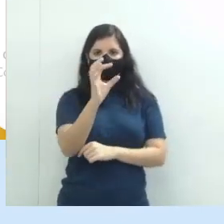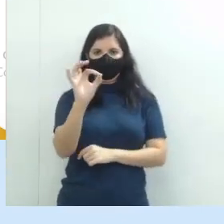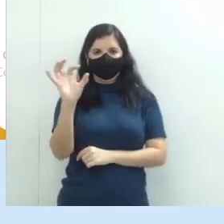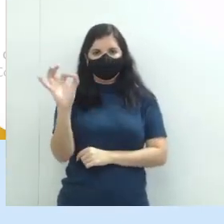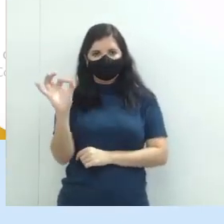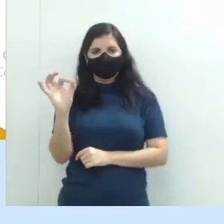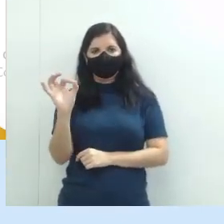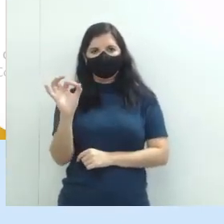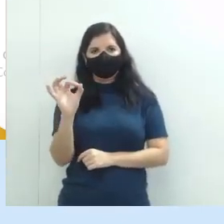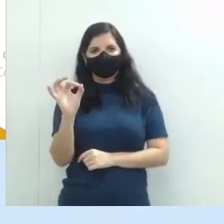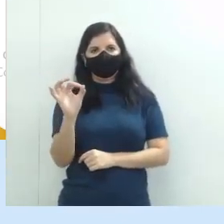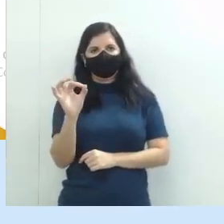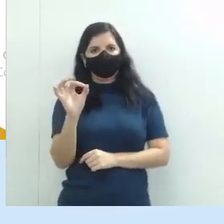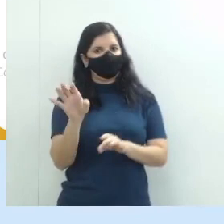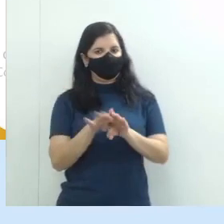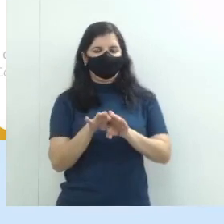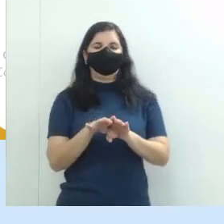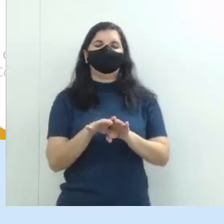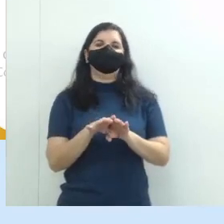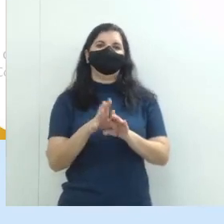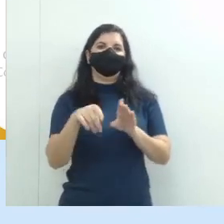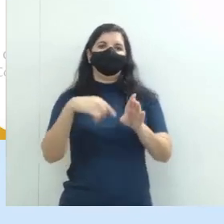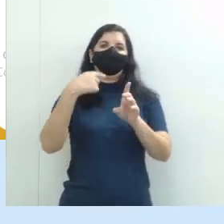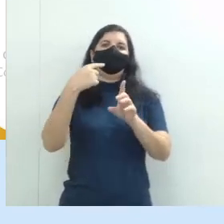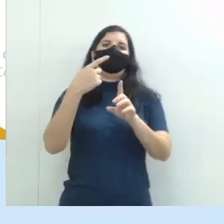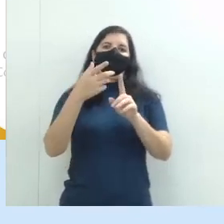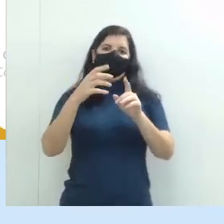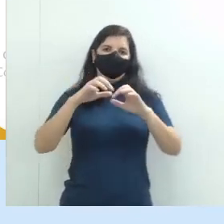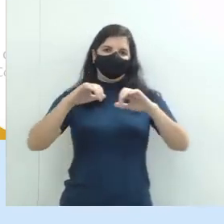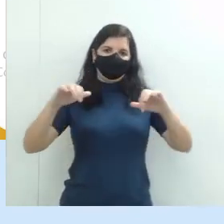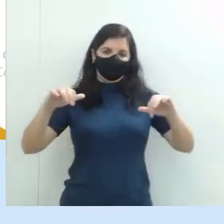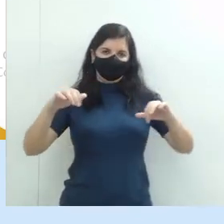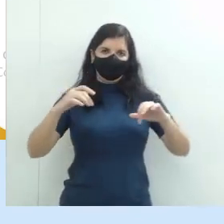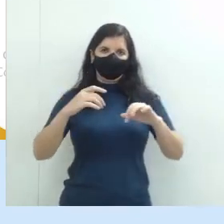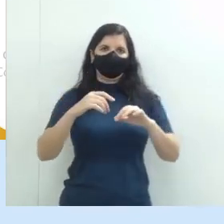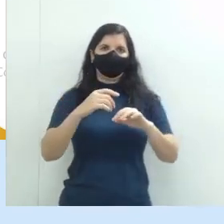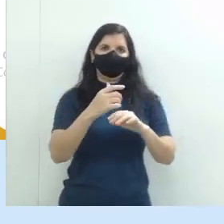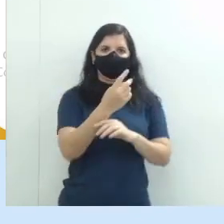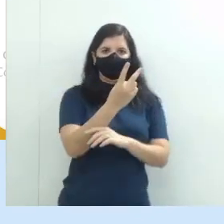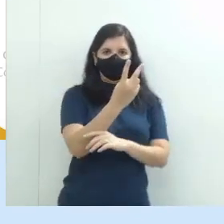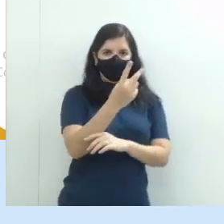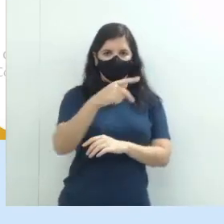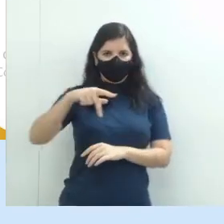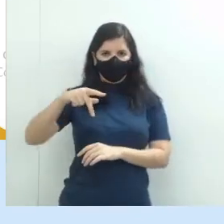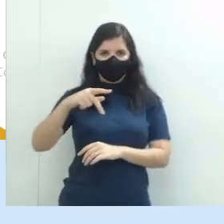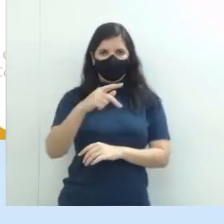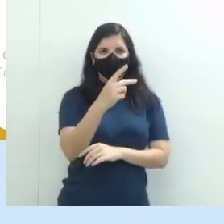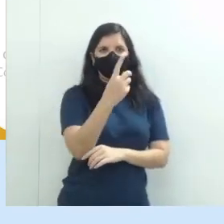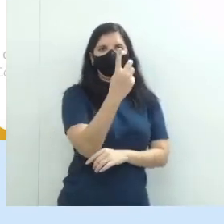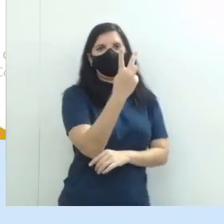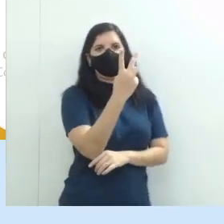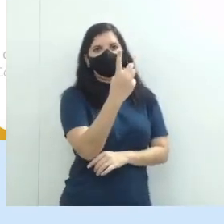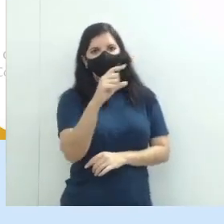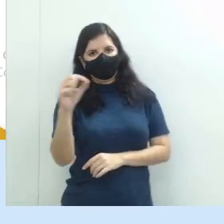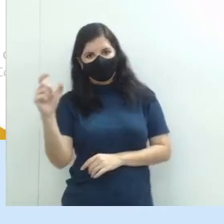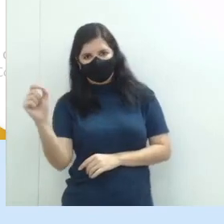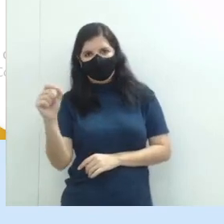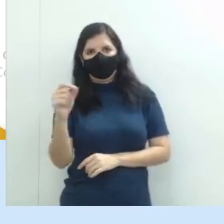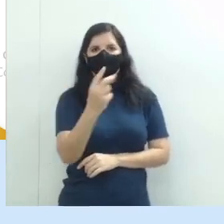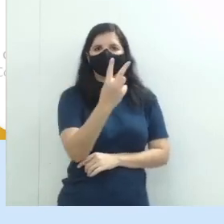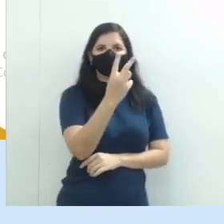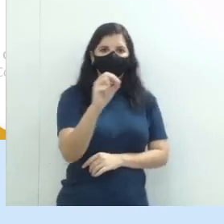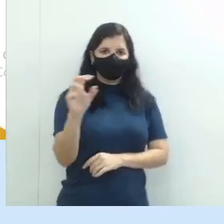que 2 vezes p menos 100. Fazendo a distributiva, 2 vezes p, 2 vezes menos 100, a gente vai